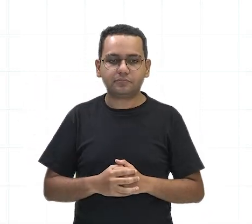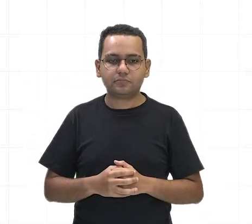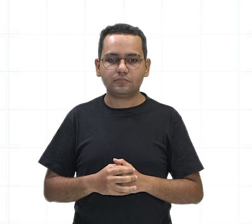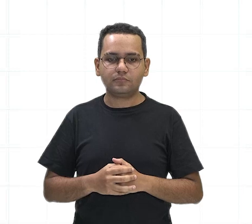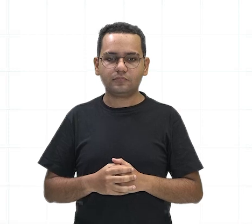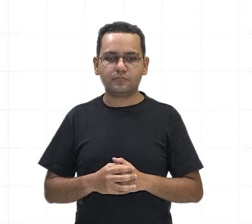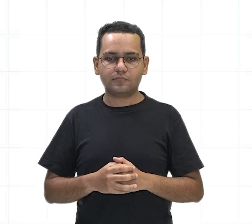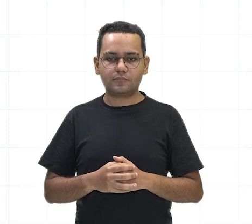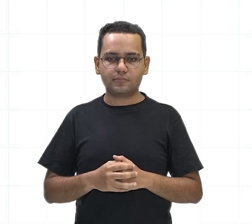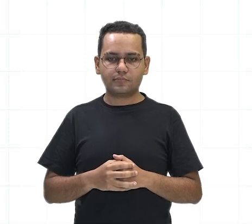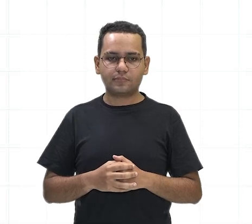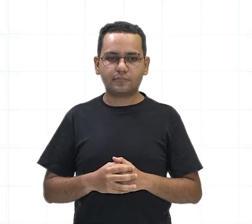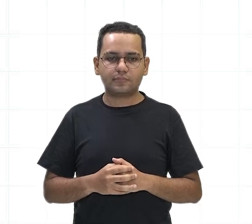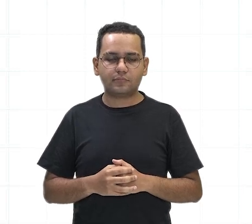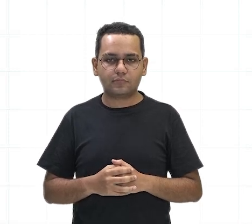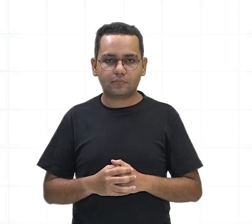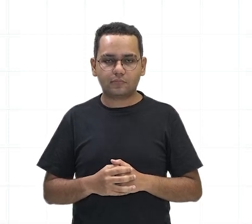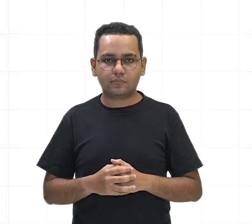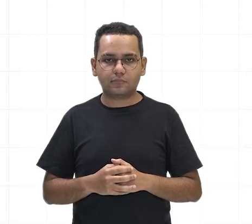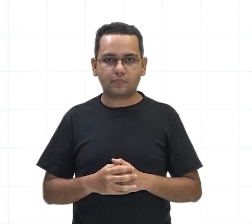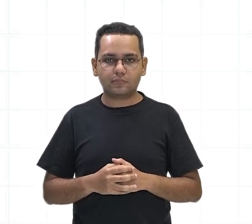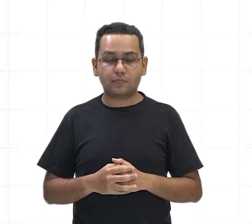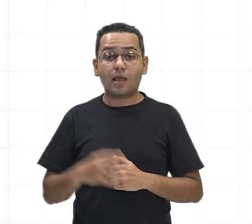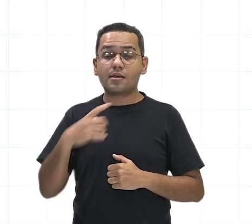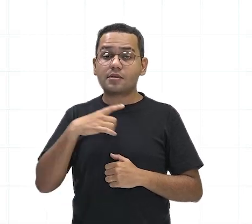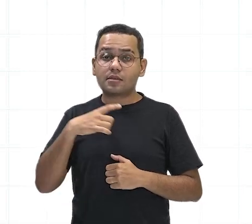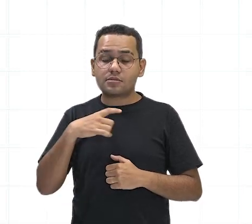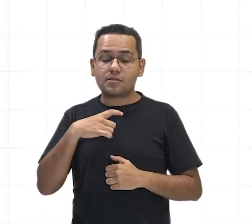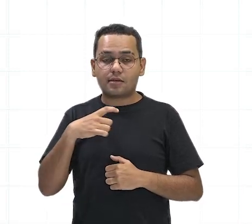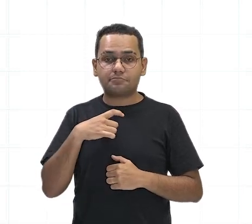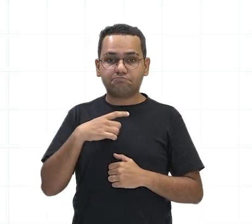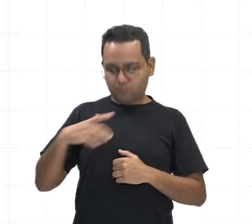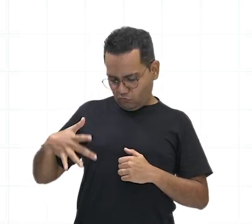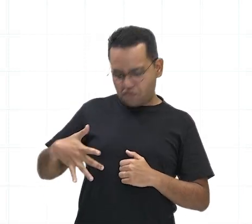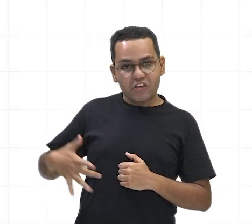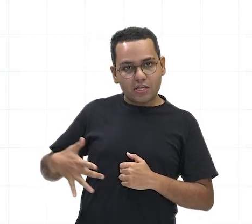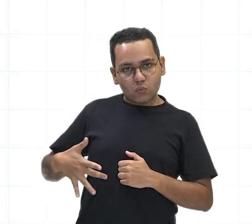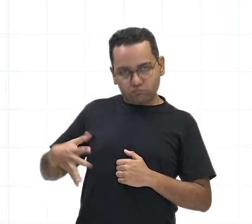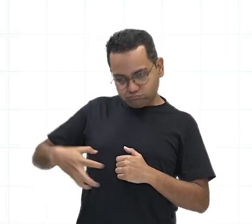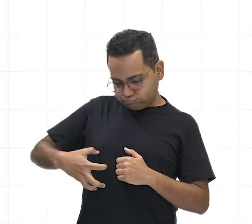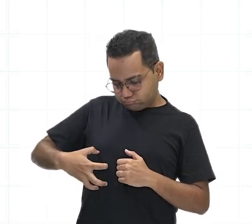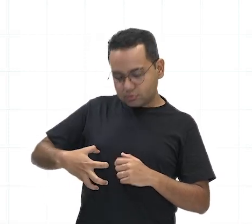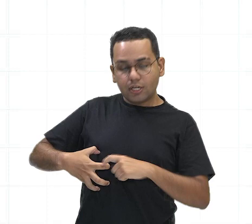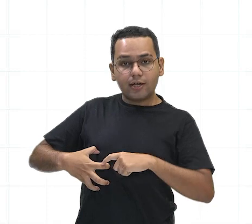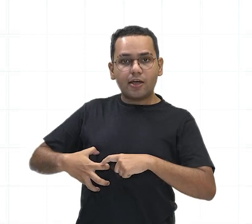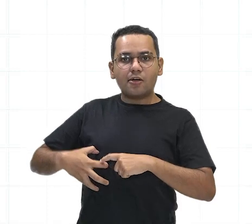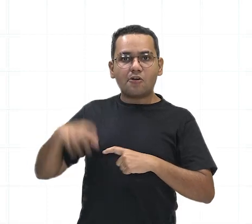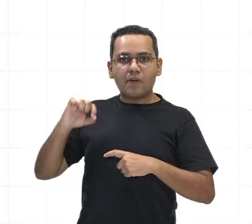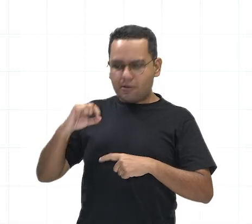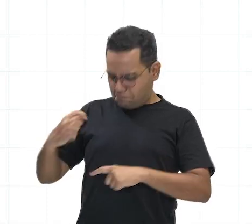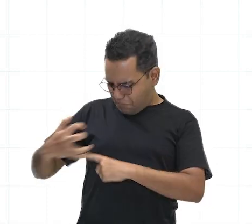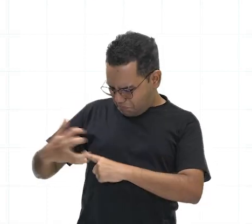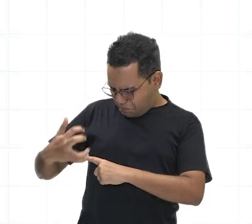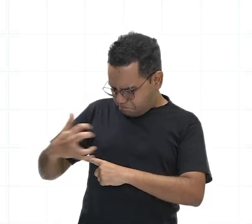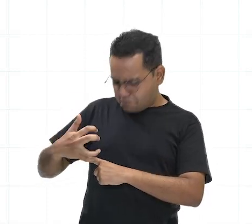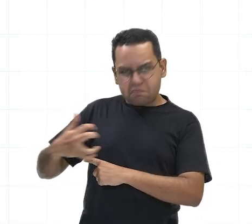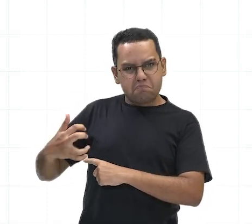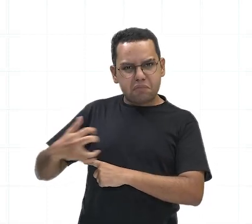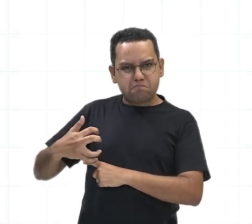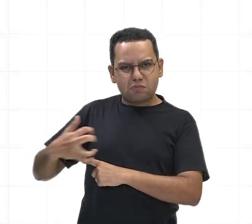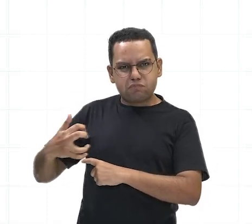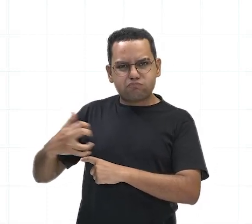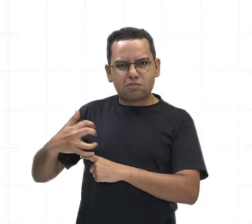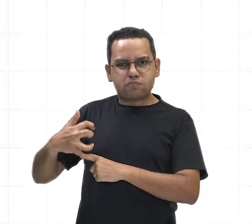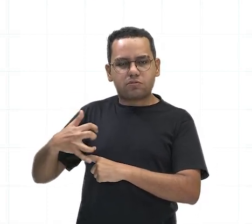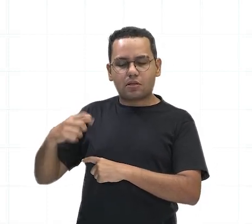ali no fígado da pessoa, né? Ele vai começar a atacar aquelas células do fígado, vai se multiplicar e elas vão sendo